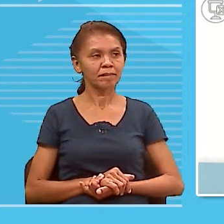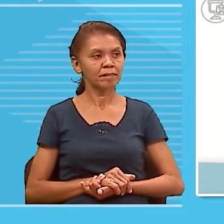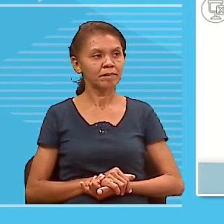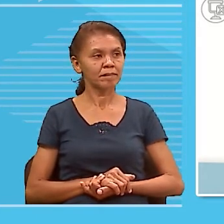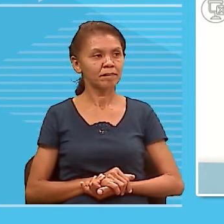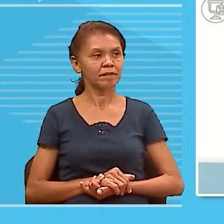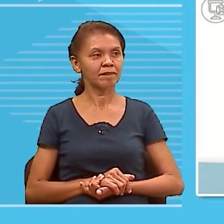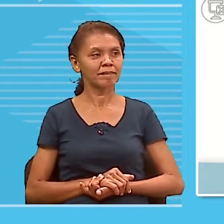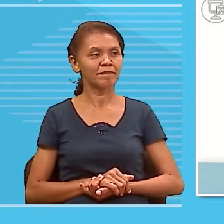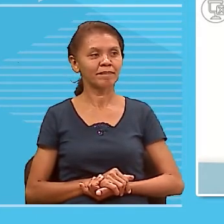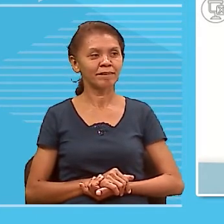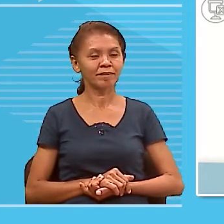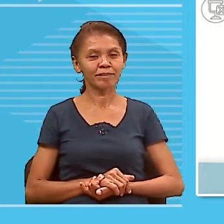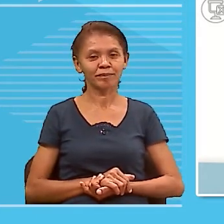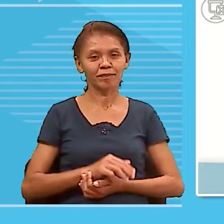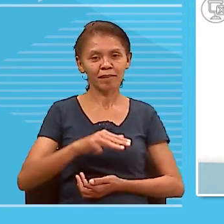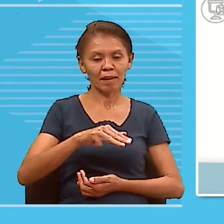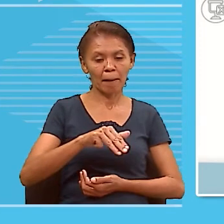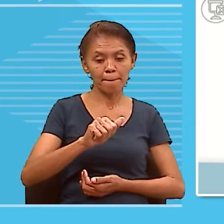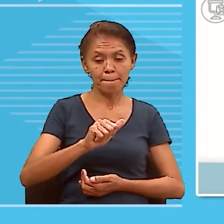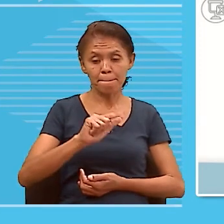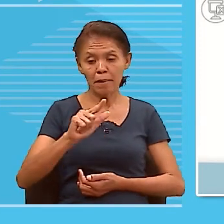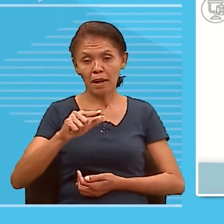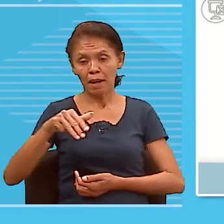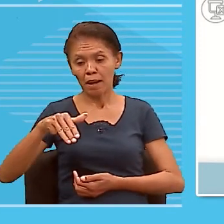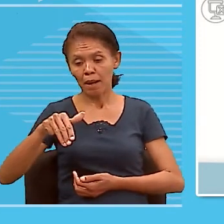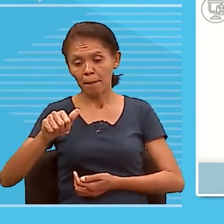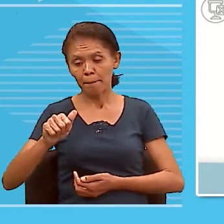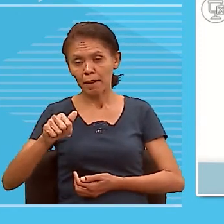macaquinha é um paraquema